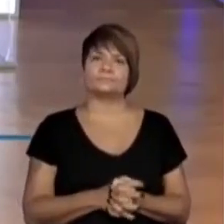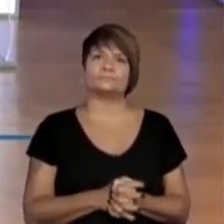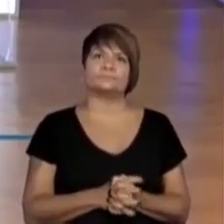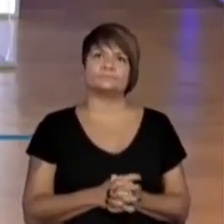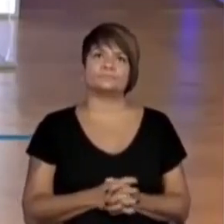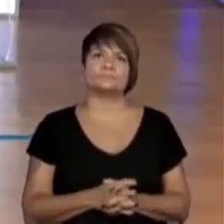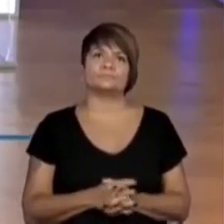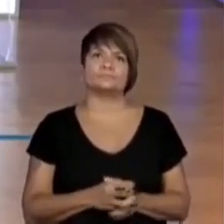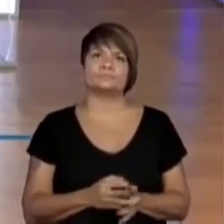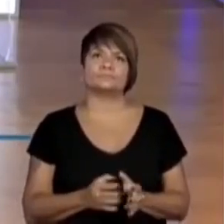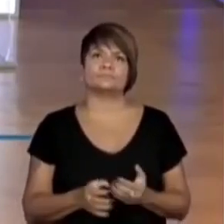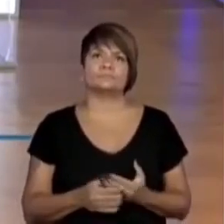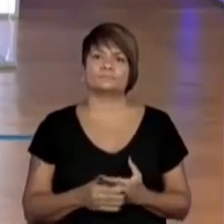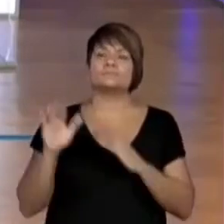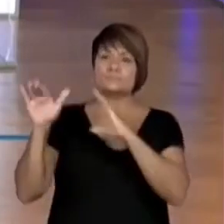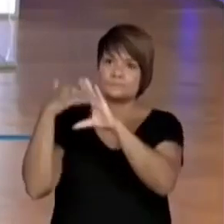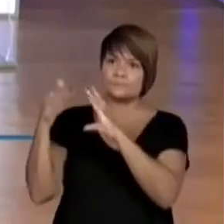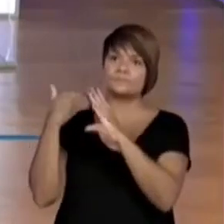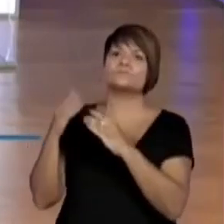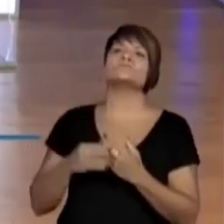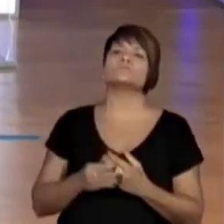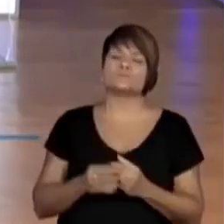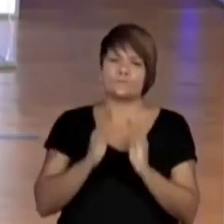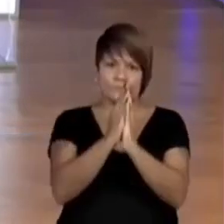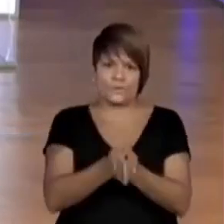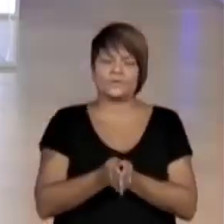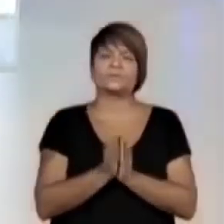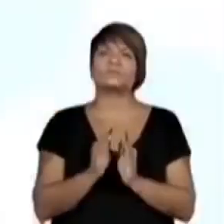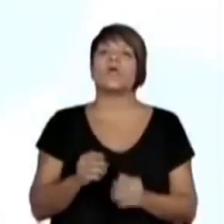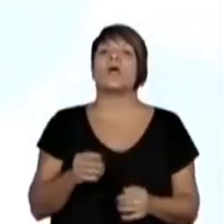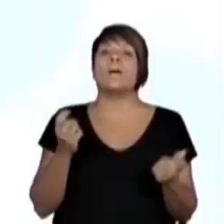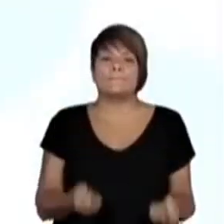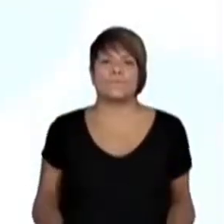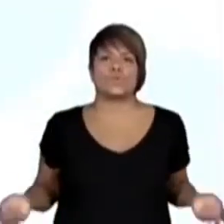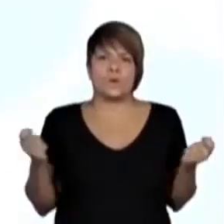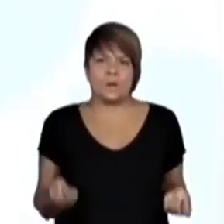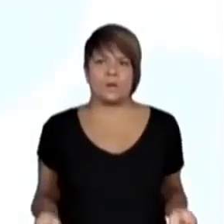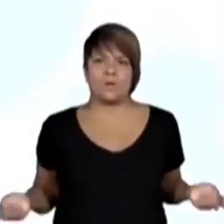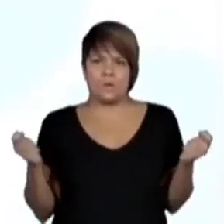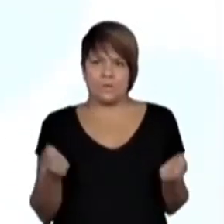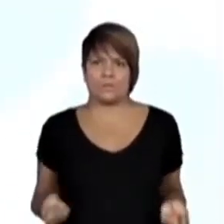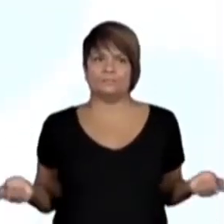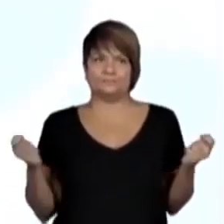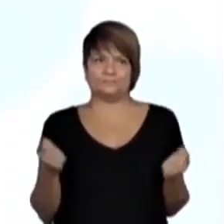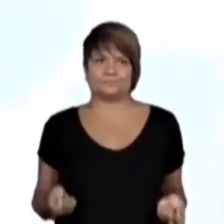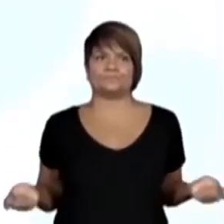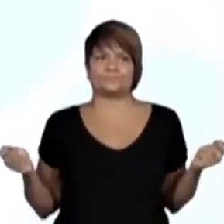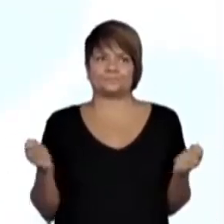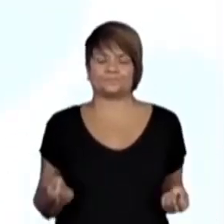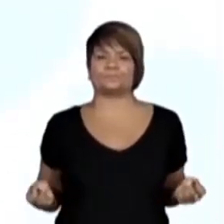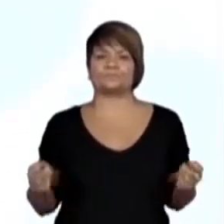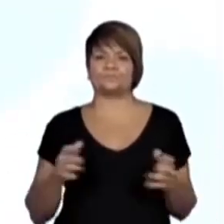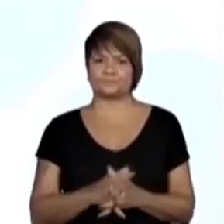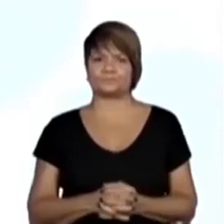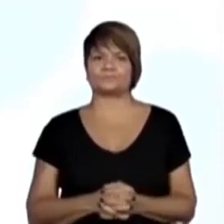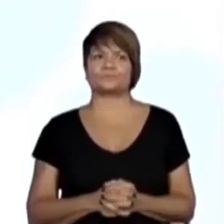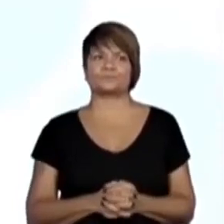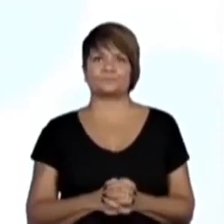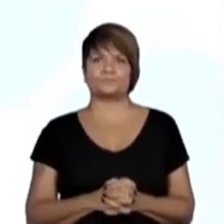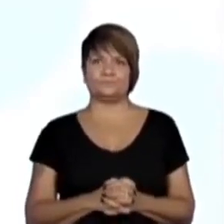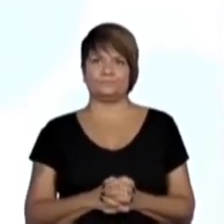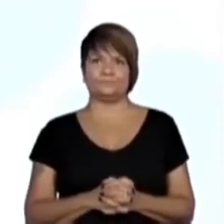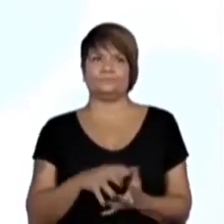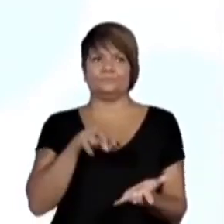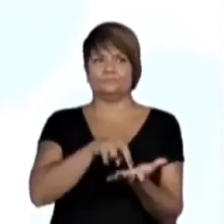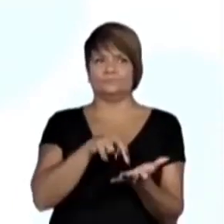Pessoal, manda mais brincadeiras pra gente. Passanel, tenho certeza. Pula corda, Vou queimada. colocar a amarelinha,